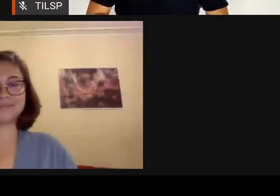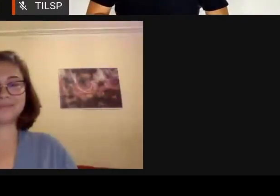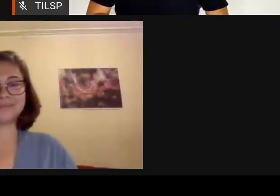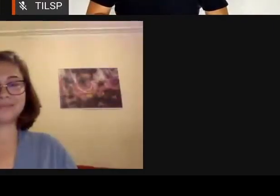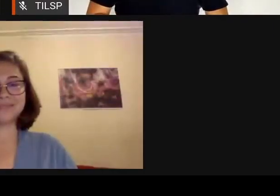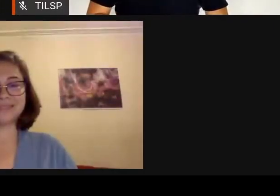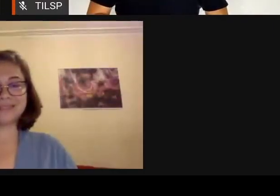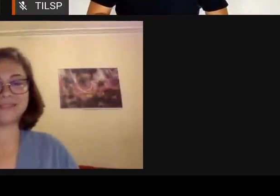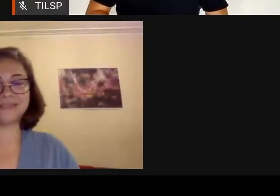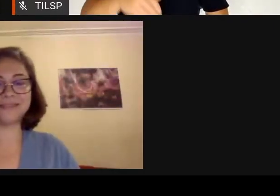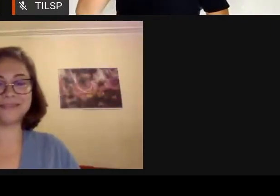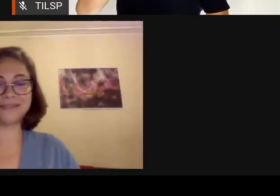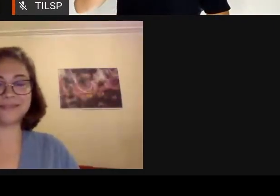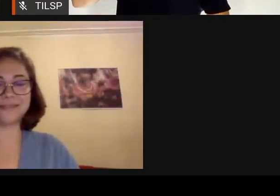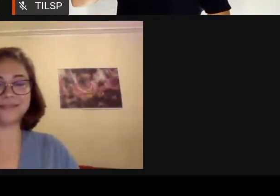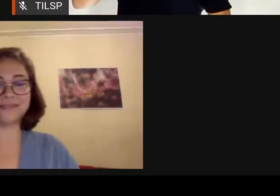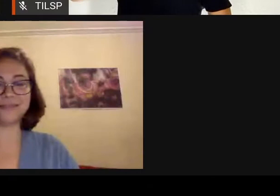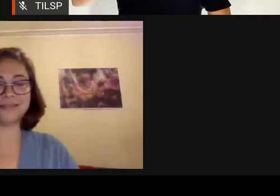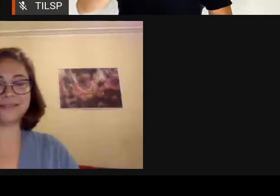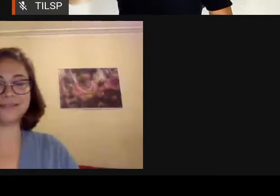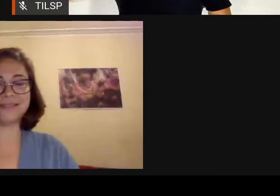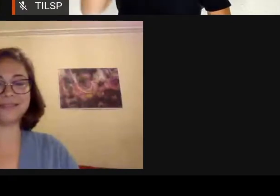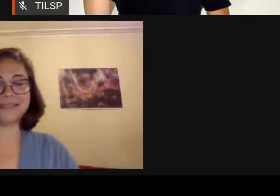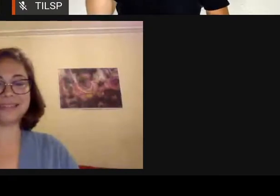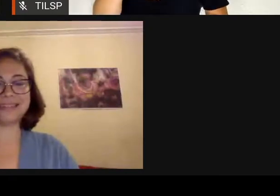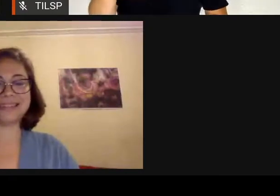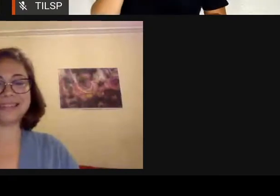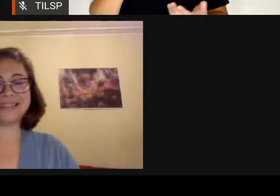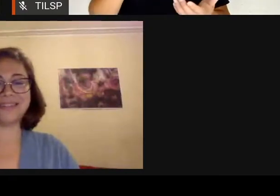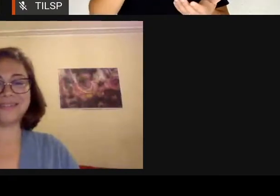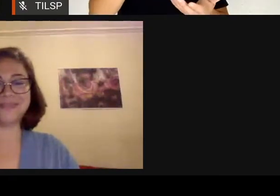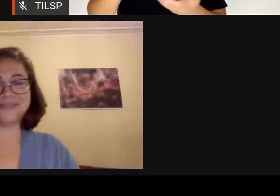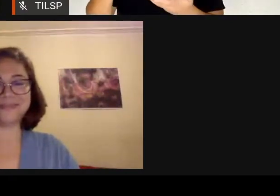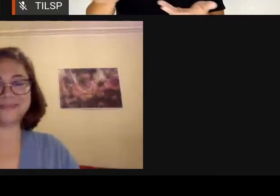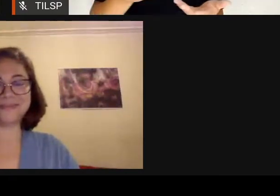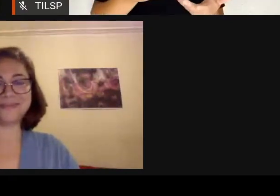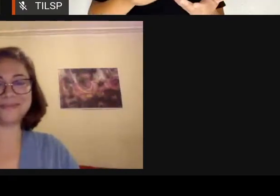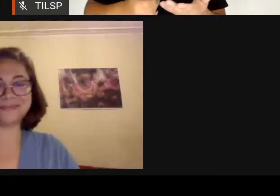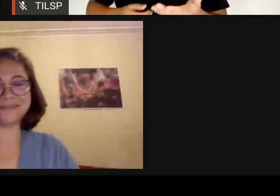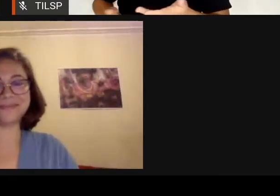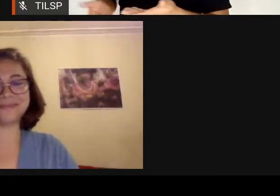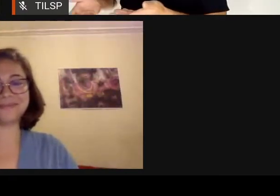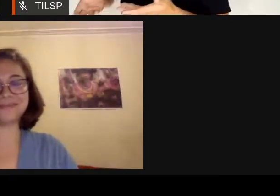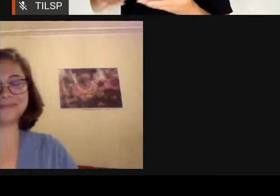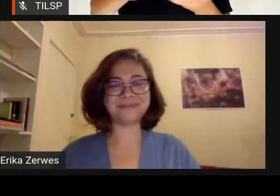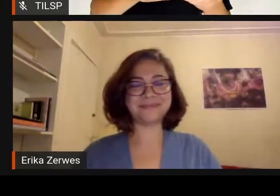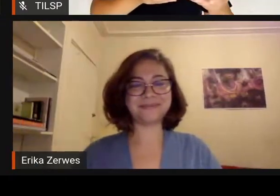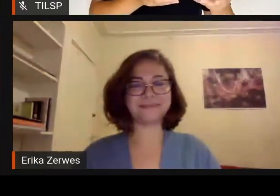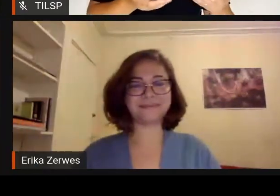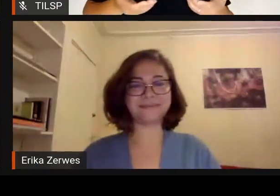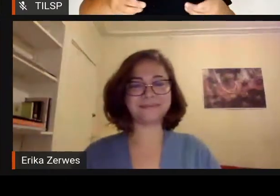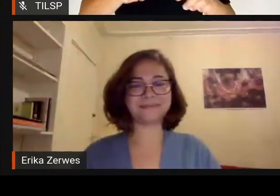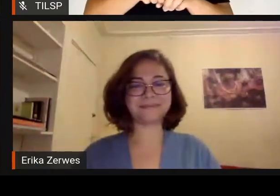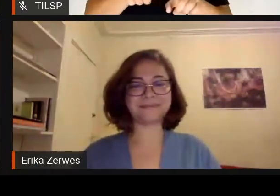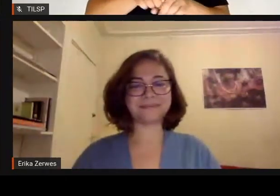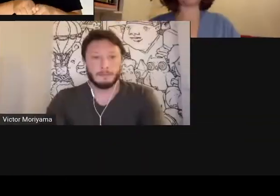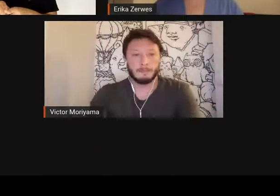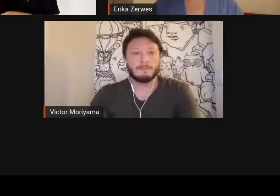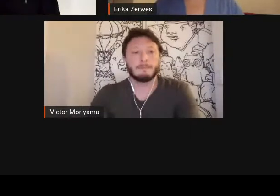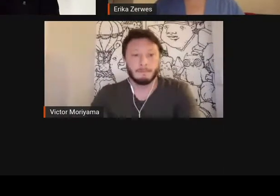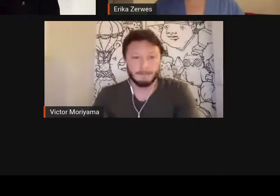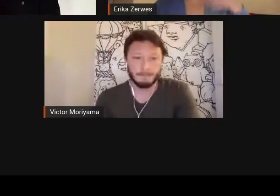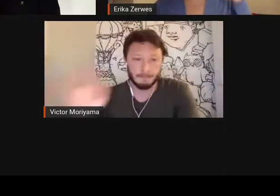conosco, né, participar. Bem-vinda, Érica, né. Gostaria de chamar também Victor Moriyama e Tiago